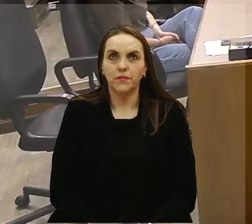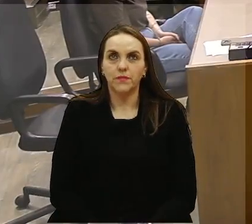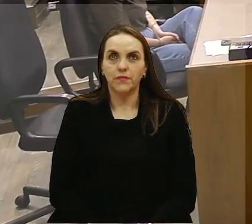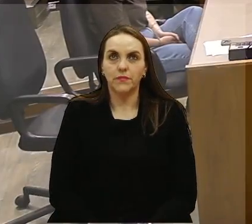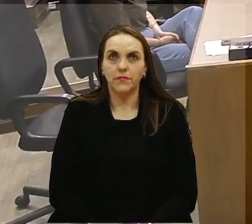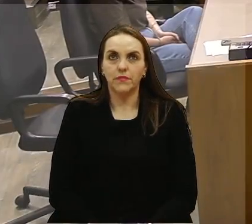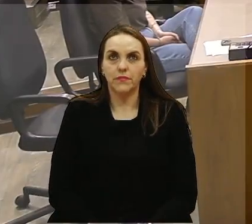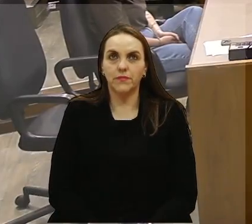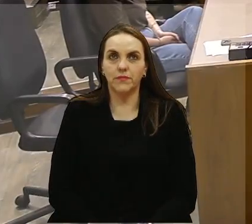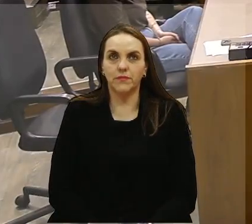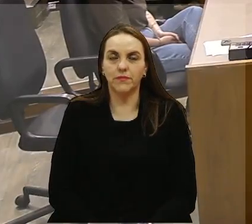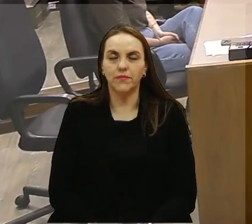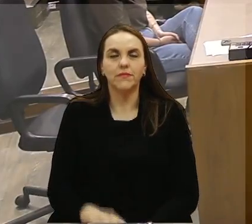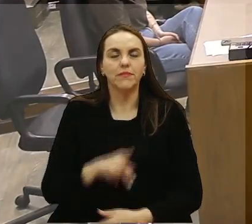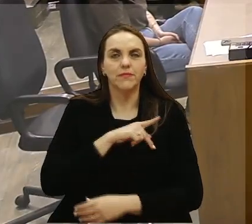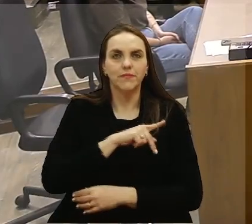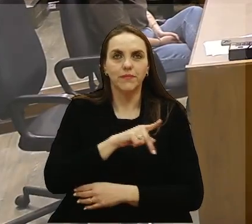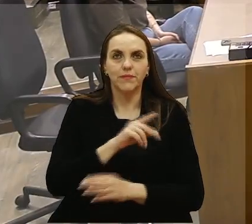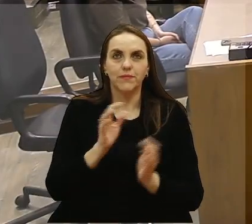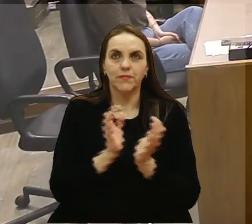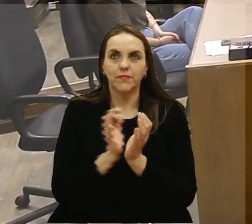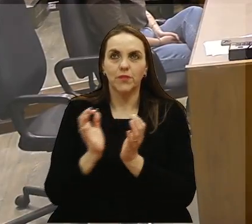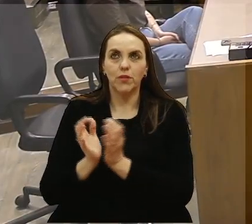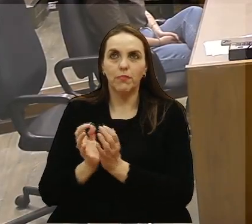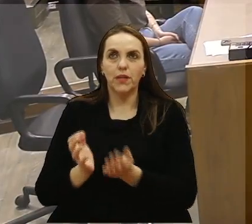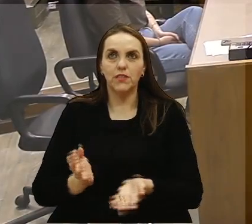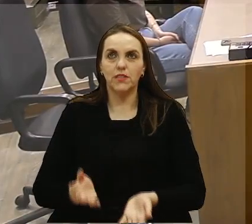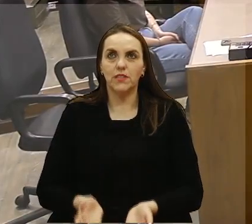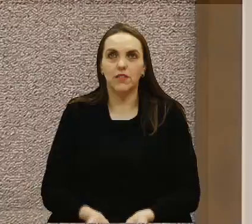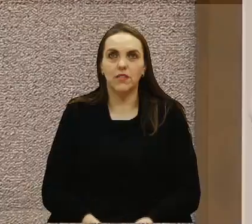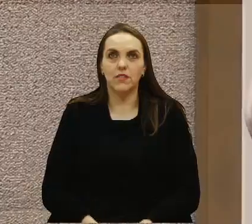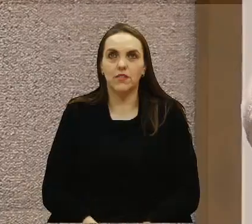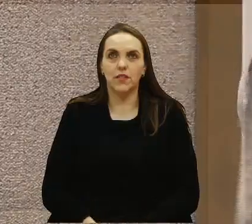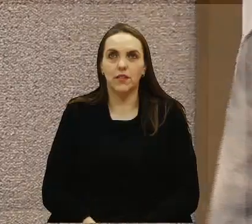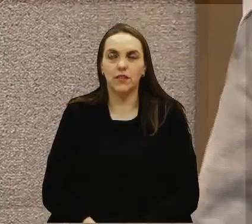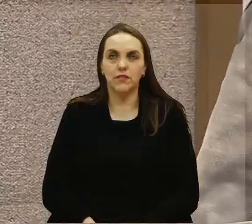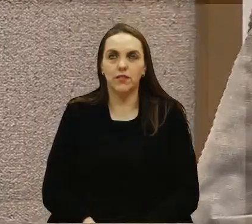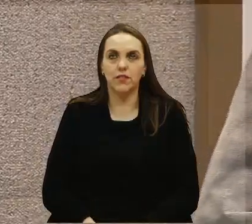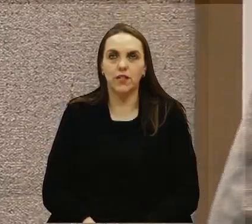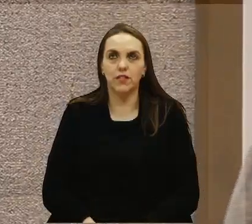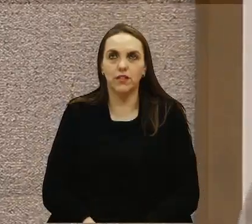Senhor presidente, nobres colegas, olha,